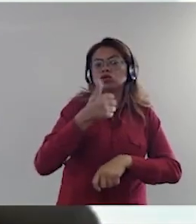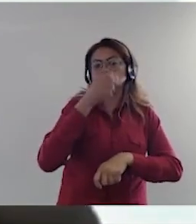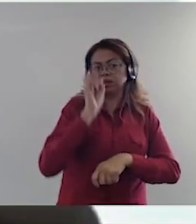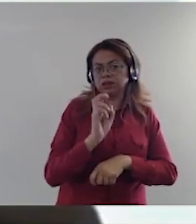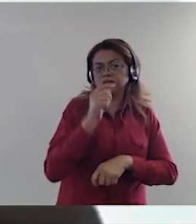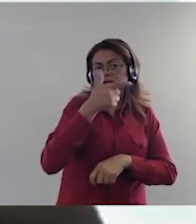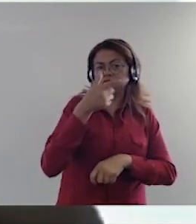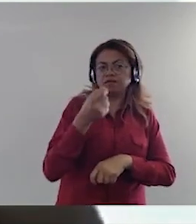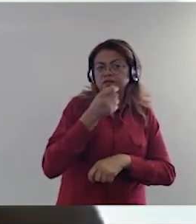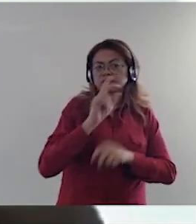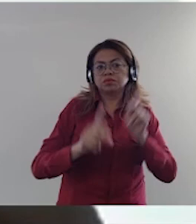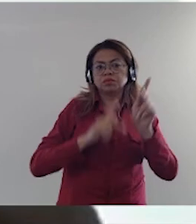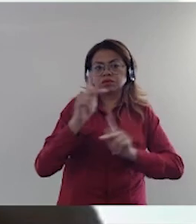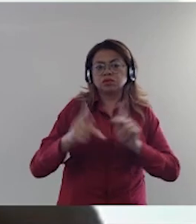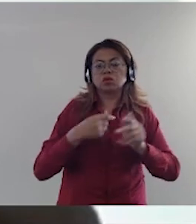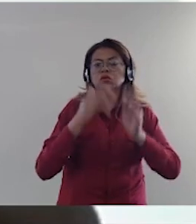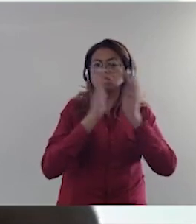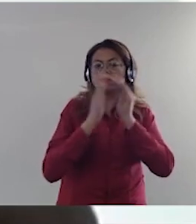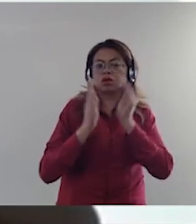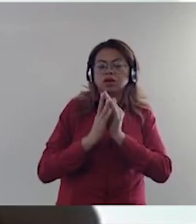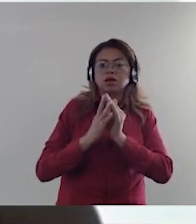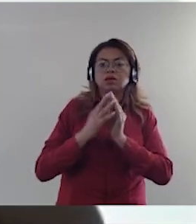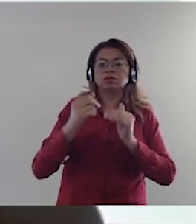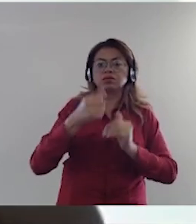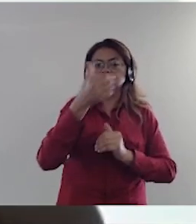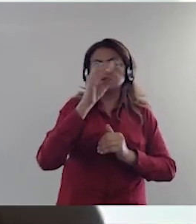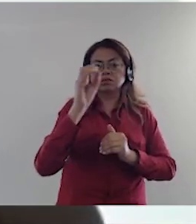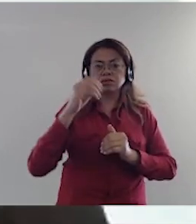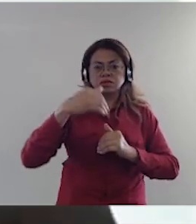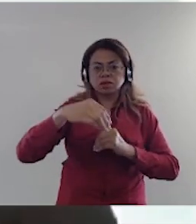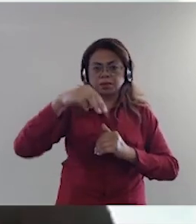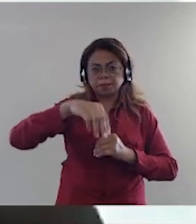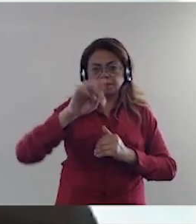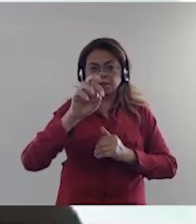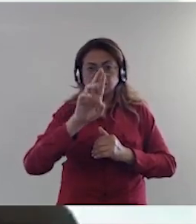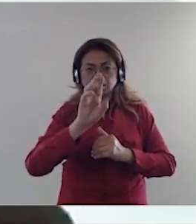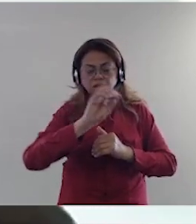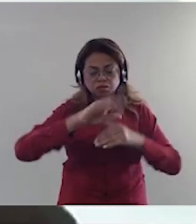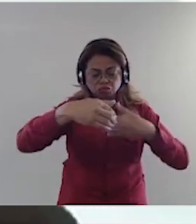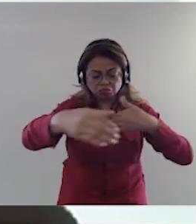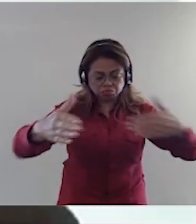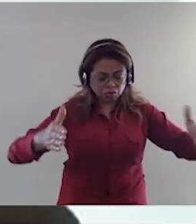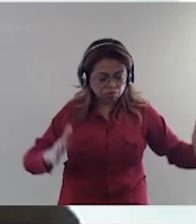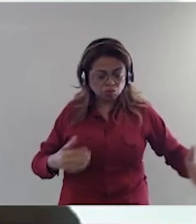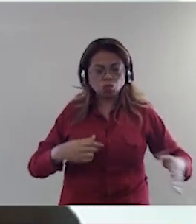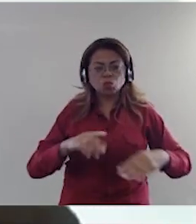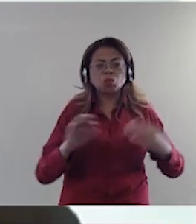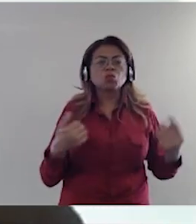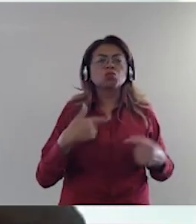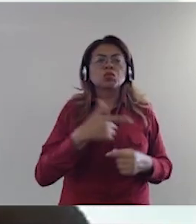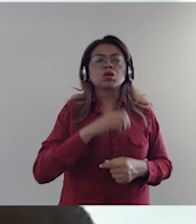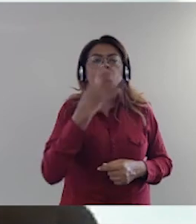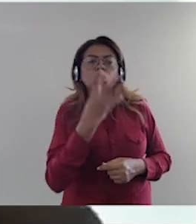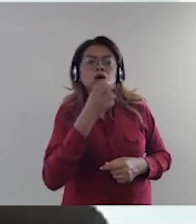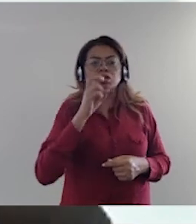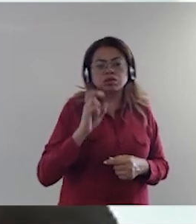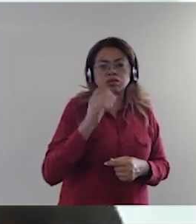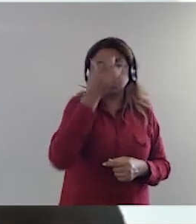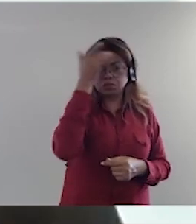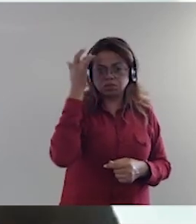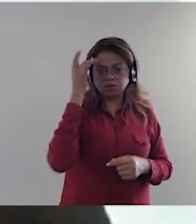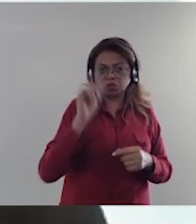100 metros quadrados, né, que normalmente é ocupado por 4, 5, 6 pessoas no máximo. E a gente